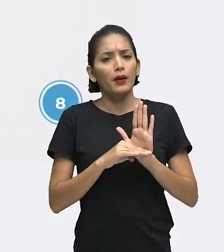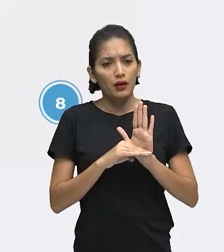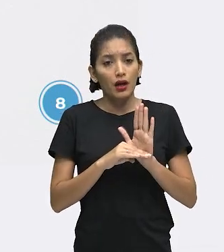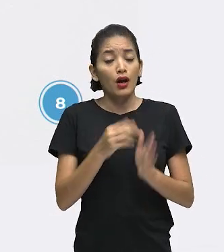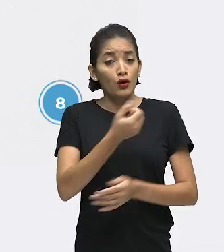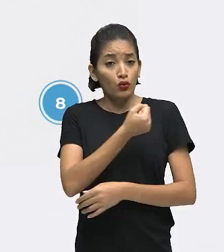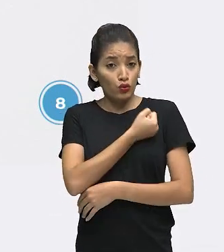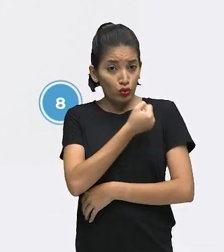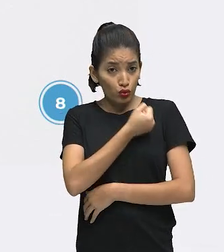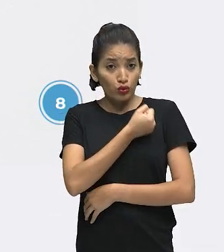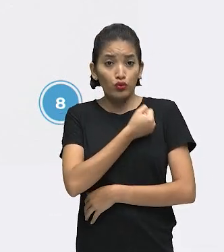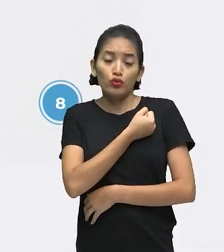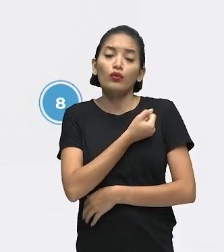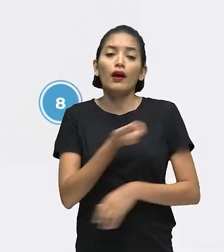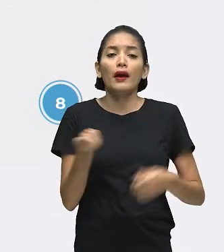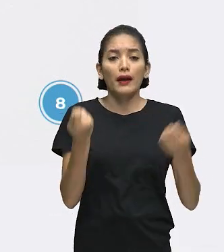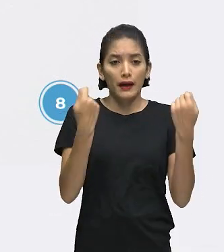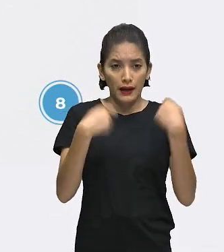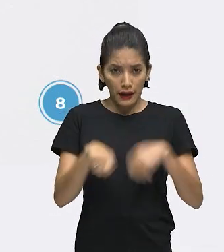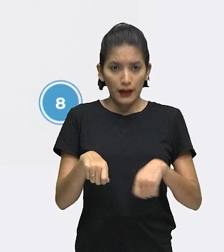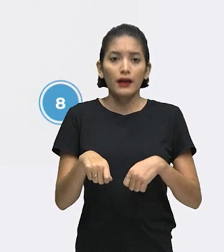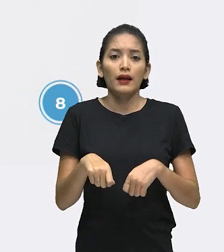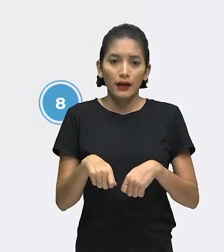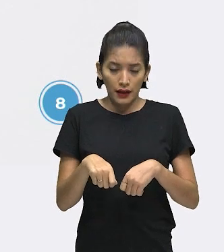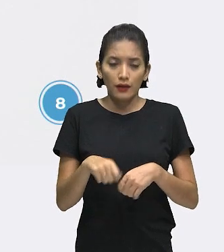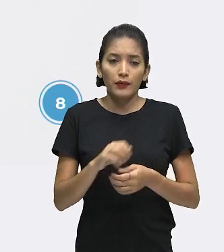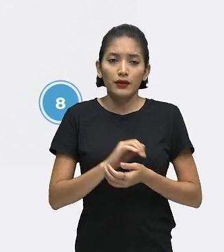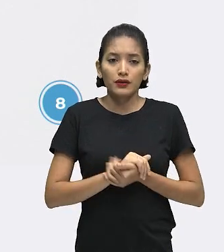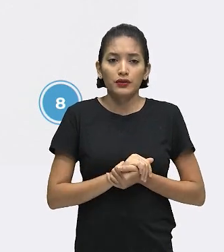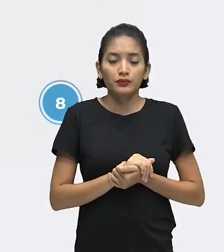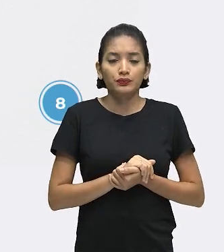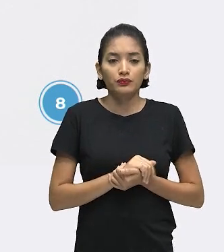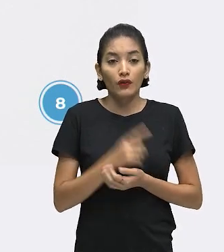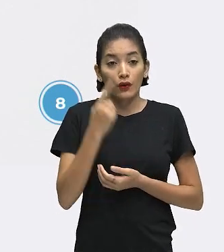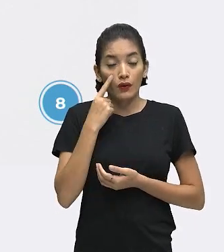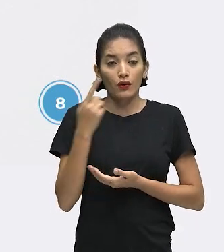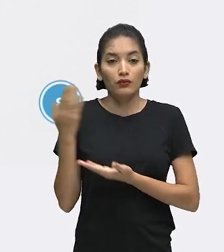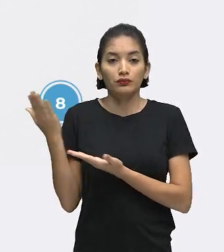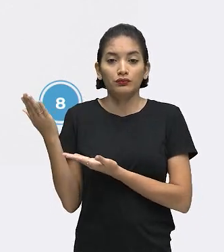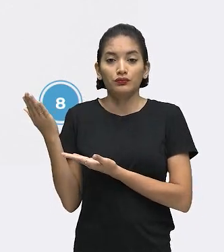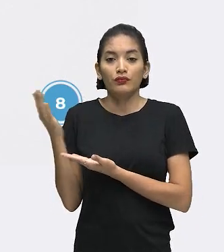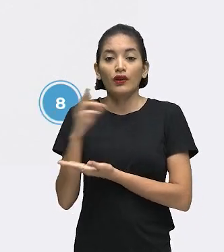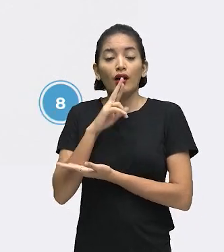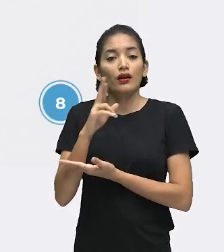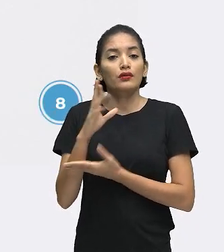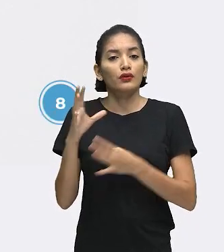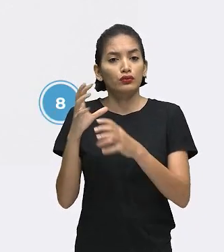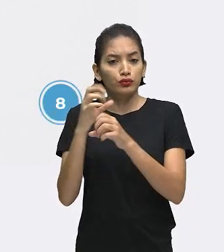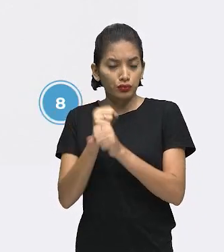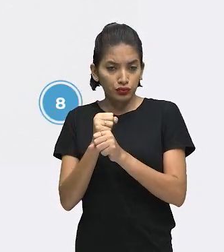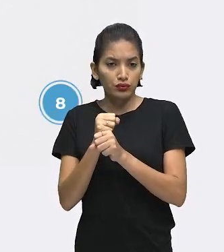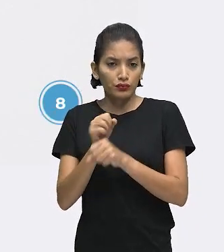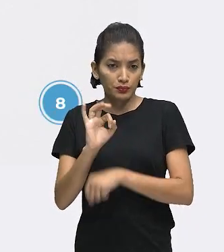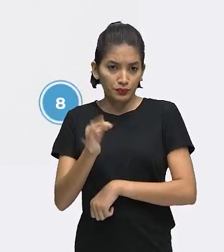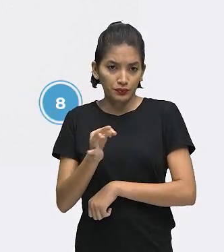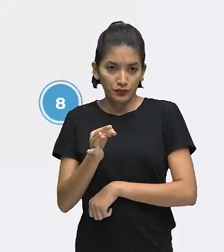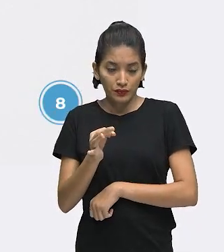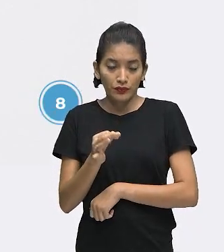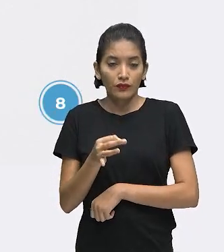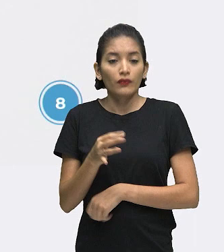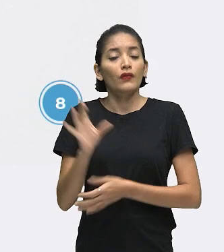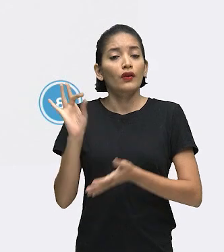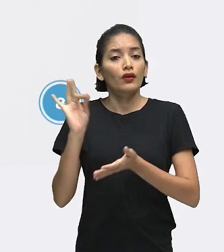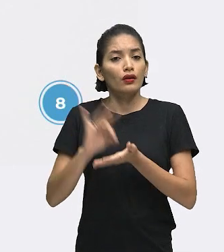seja divisível por 4, terminar em 00. Olha só, aqui está o resultado da divisão exata, que comprova que o